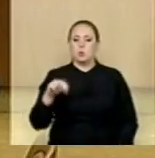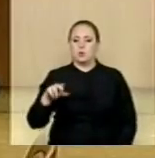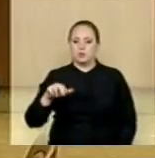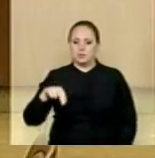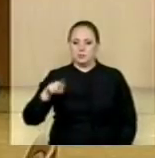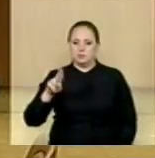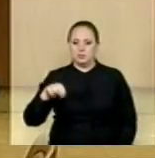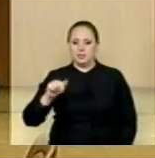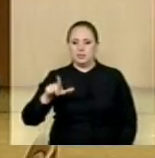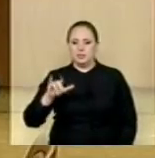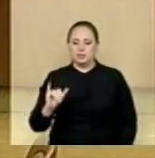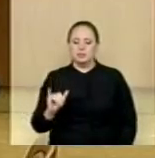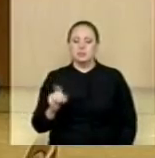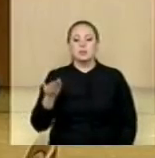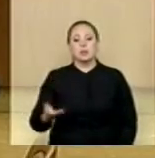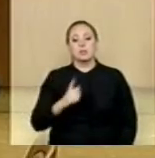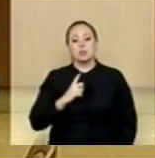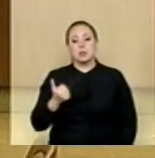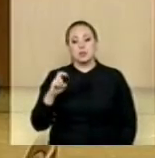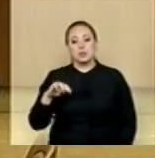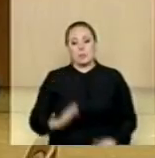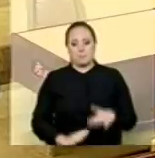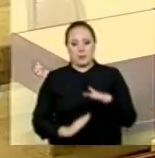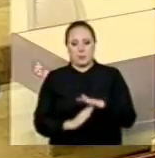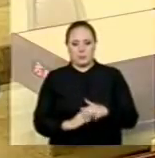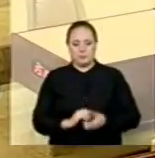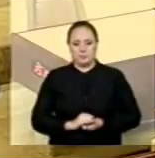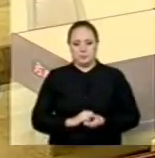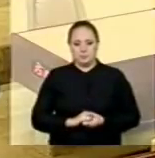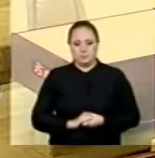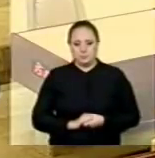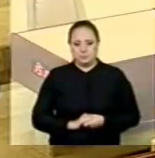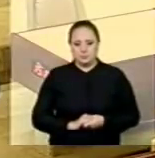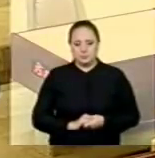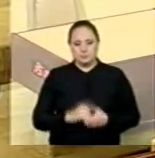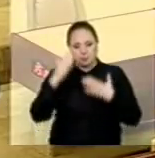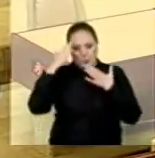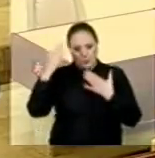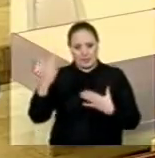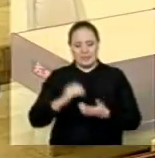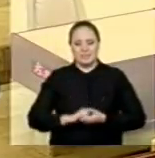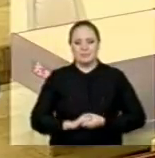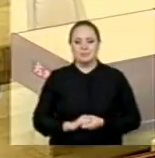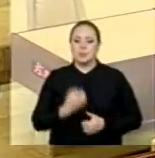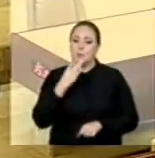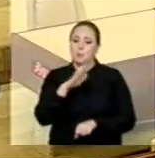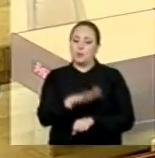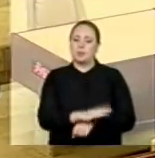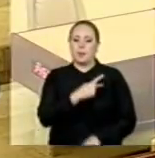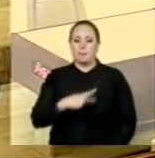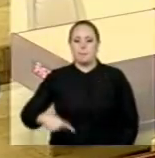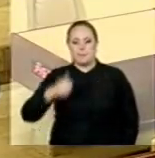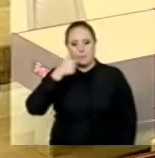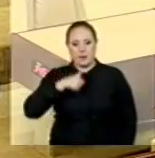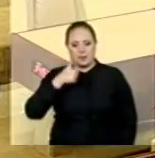Vossa Excelência também tem até 15 minutos para se pronunciar, está com a palavra. Obrigado, Excelência. Boa tarde, vice-presidente, senhora